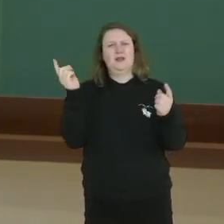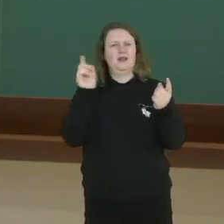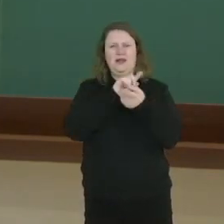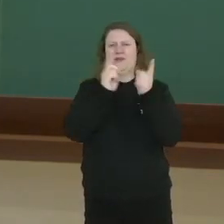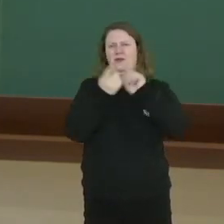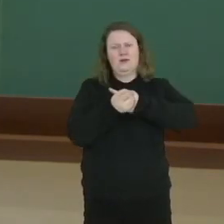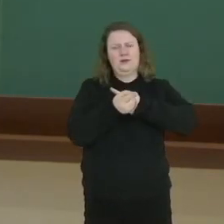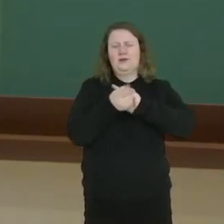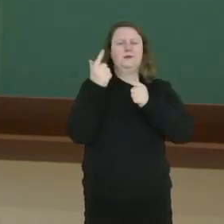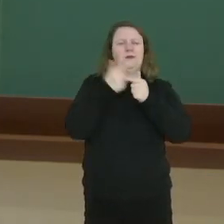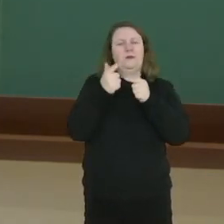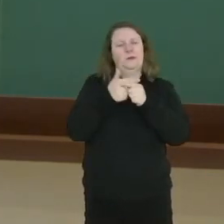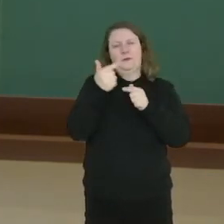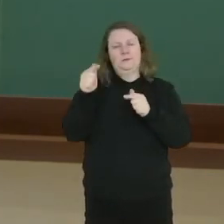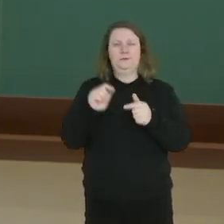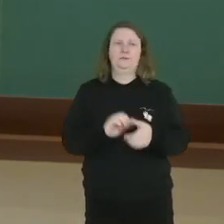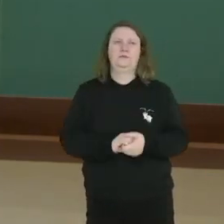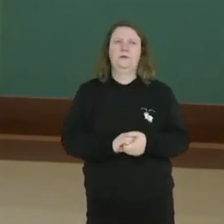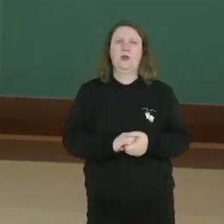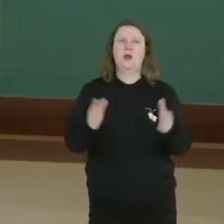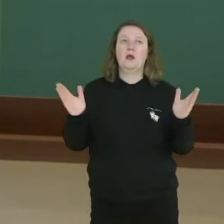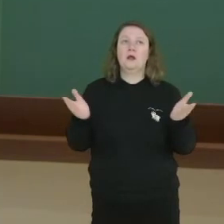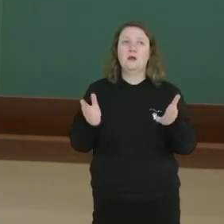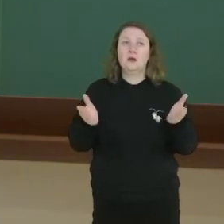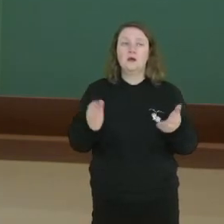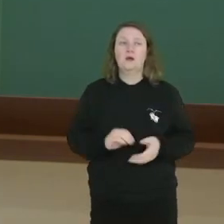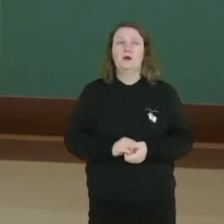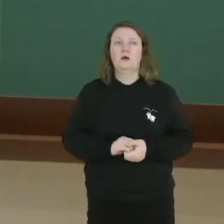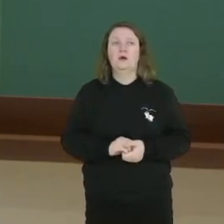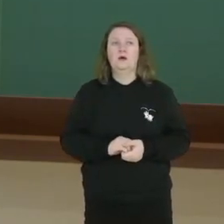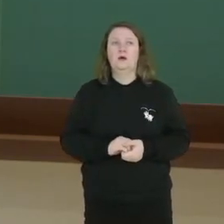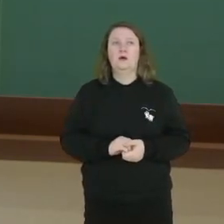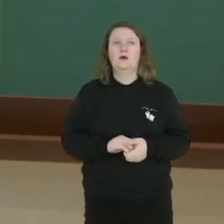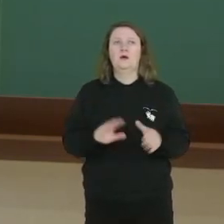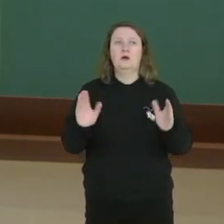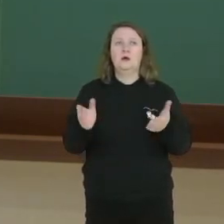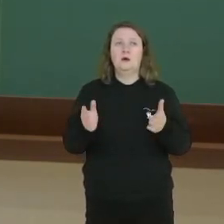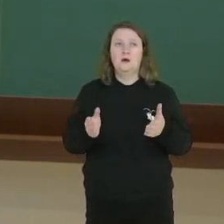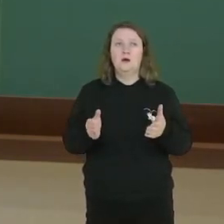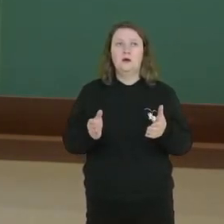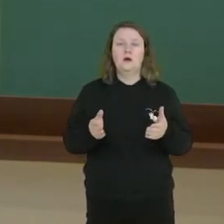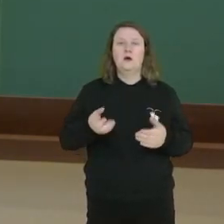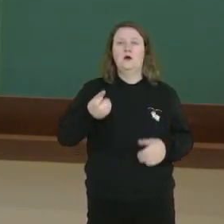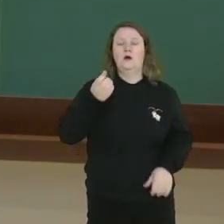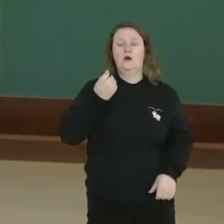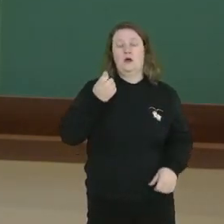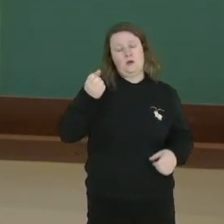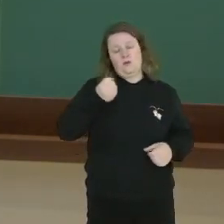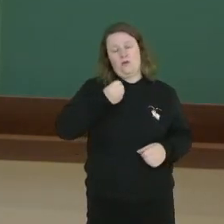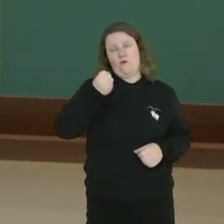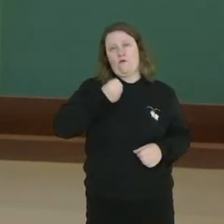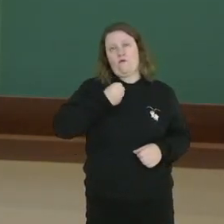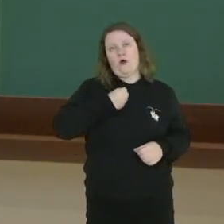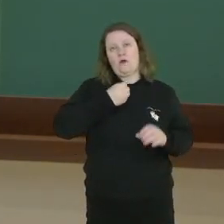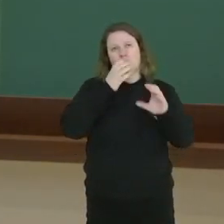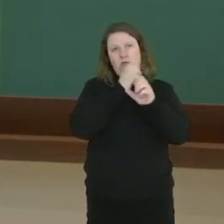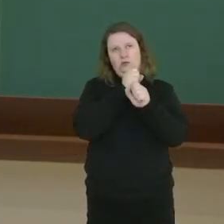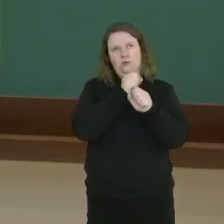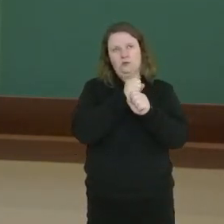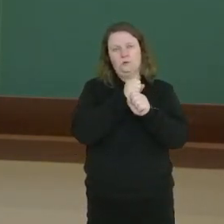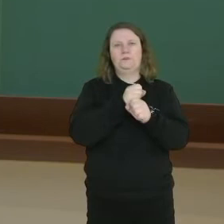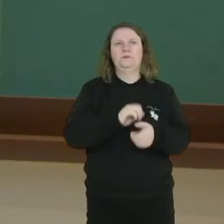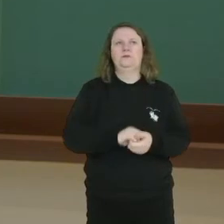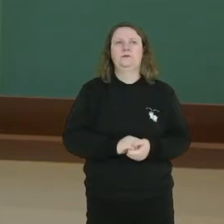problema. Então, como é que a gente resolve agora isso? Eu vou elevar ao quadrado cada um dos números e vou fazer a conta com os números. A letra a gente